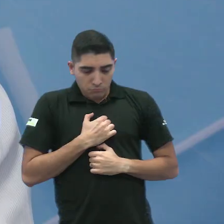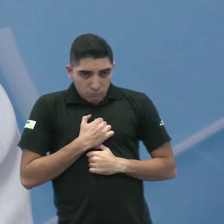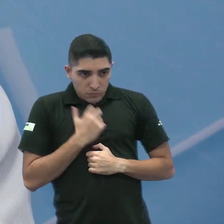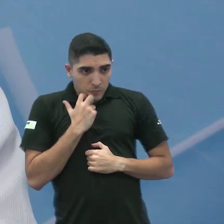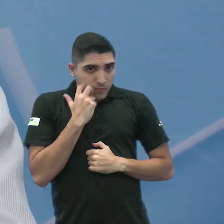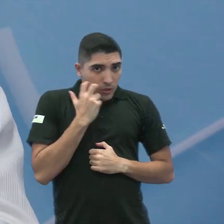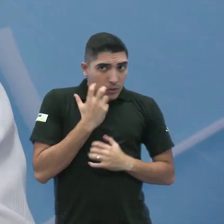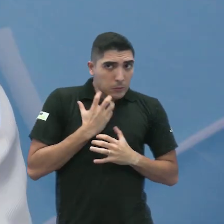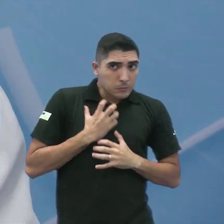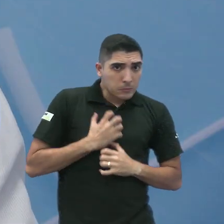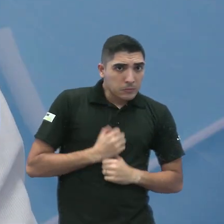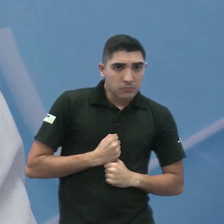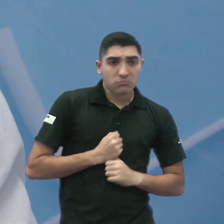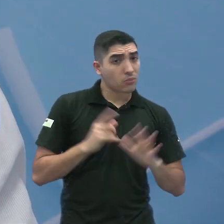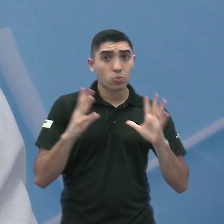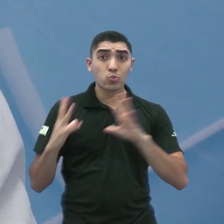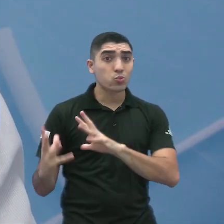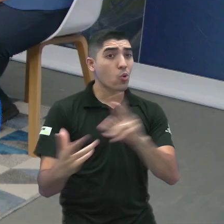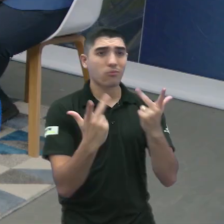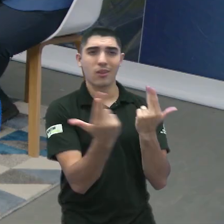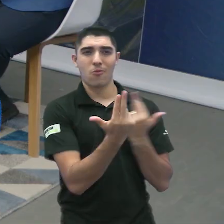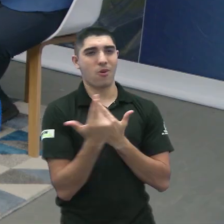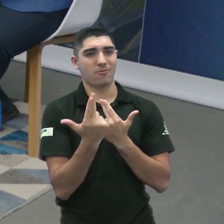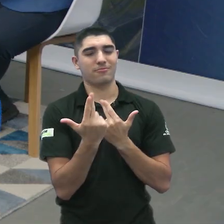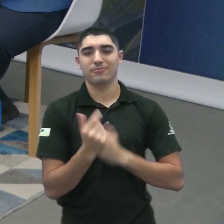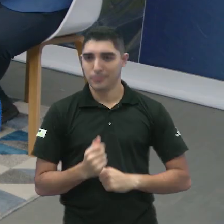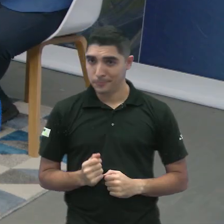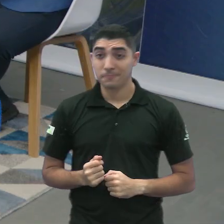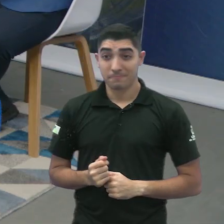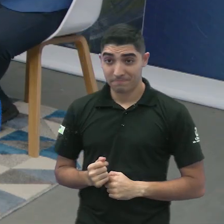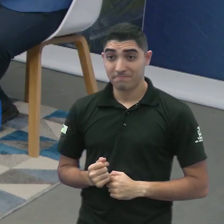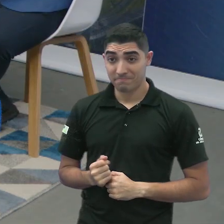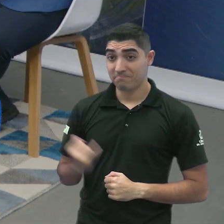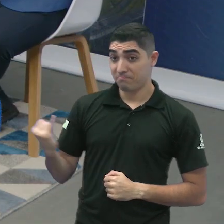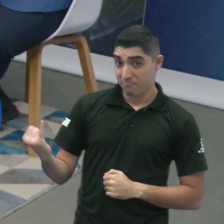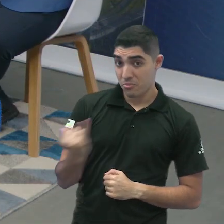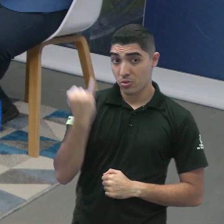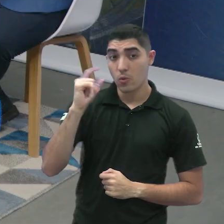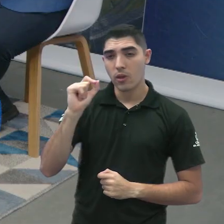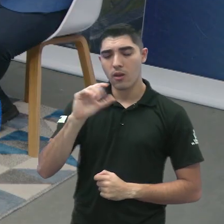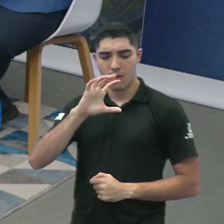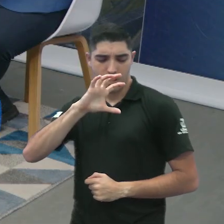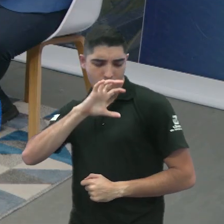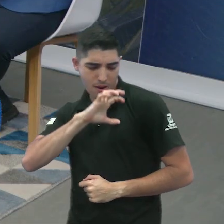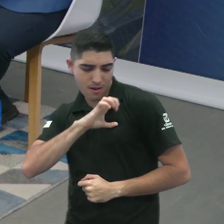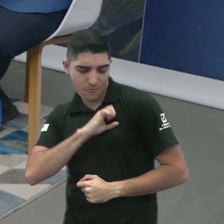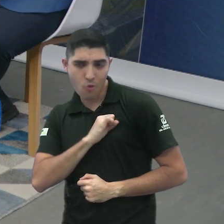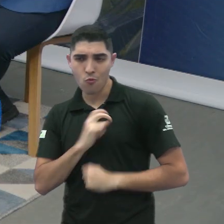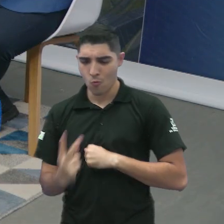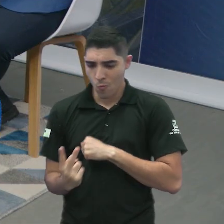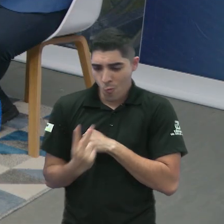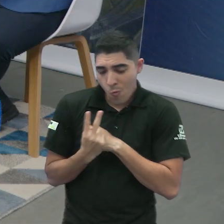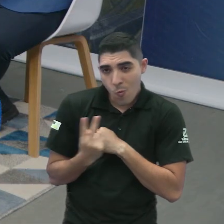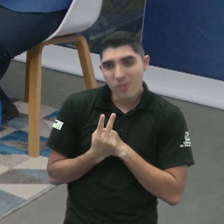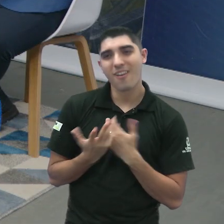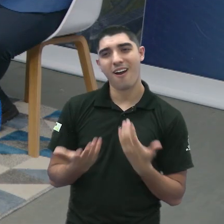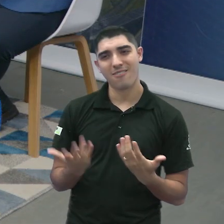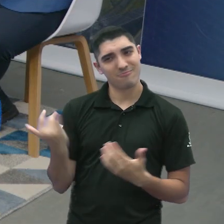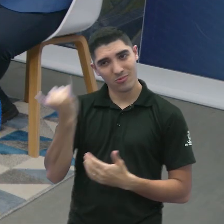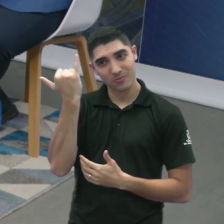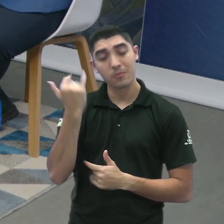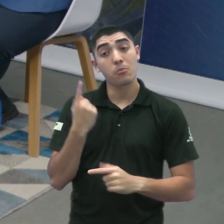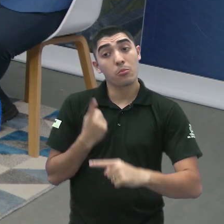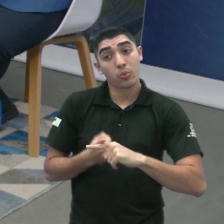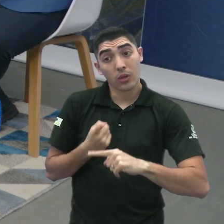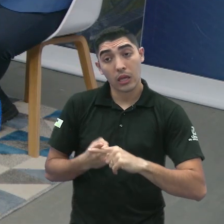vergonha nenhuma, está todo mundo no mesmo barco. Importante ter amor próprio, se cuidar, né? Porque a